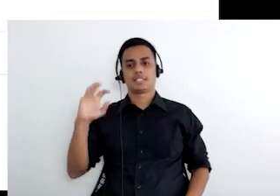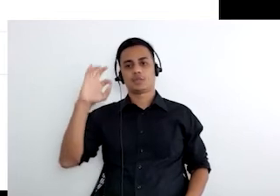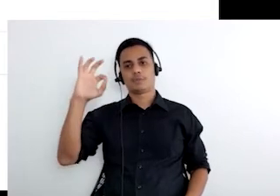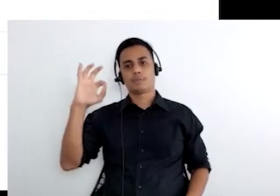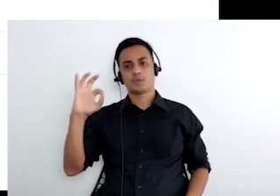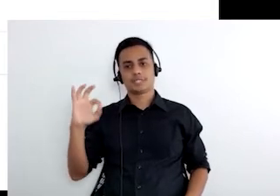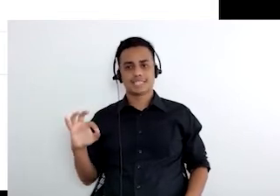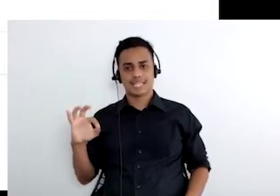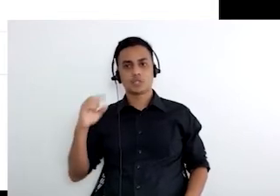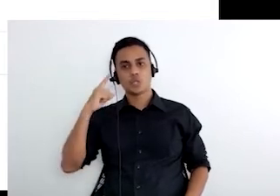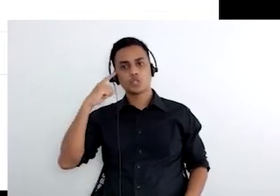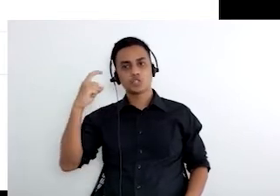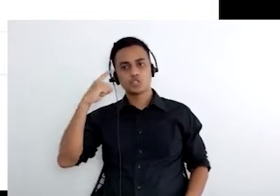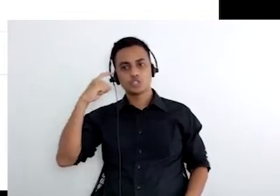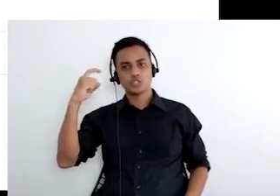75% do som